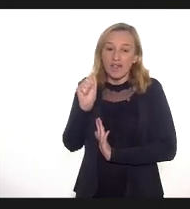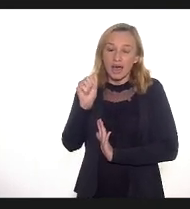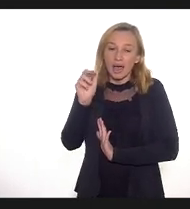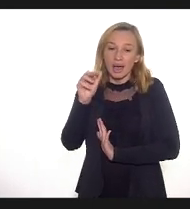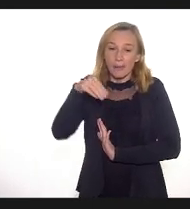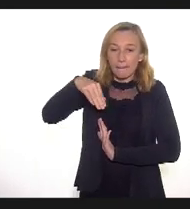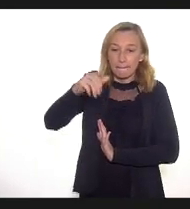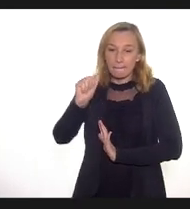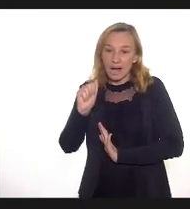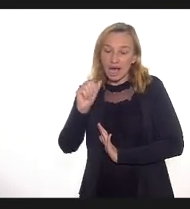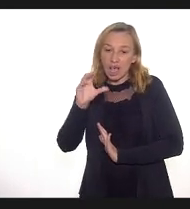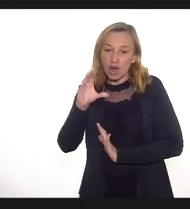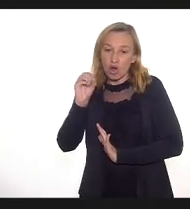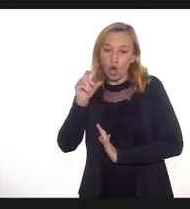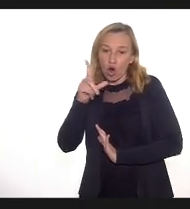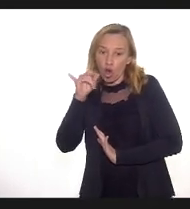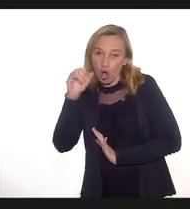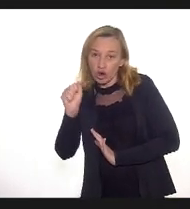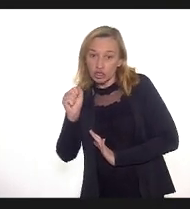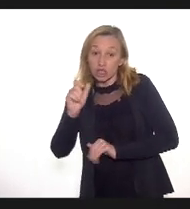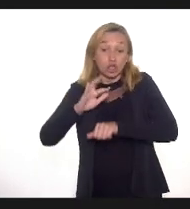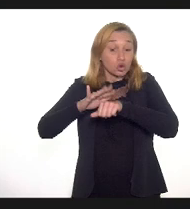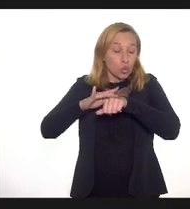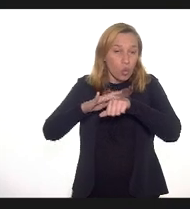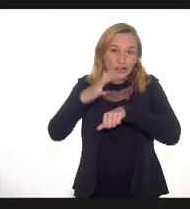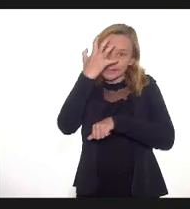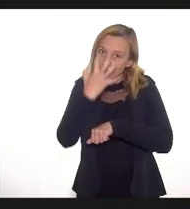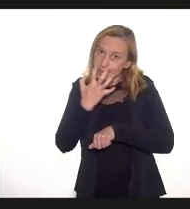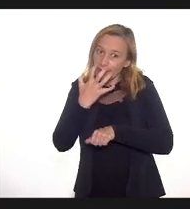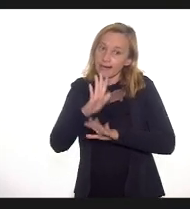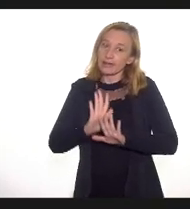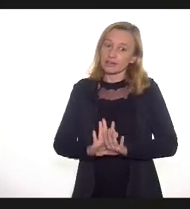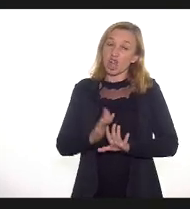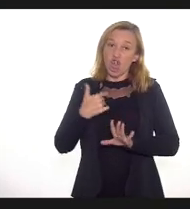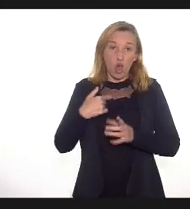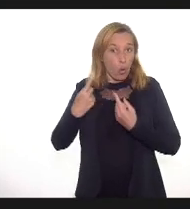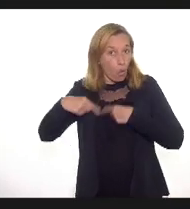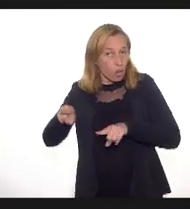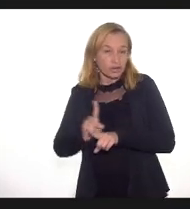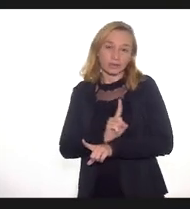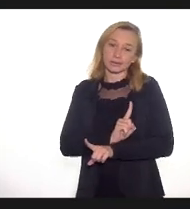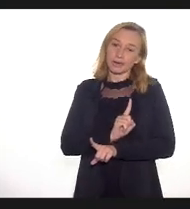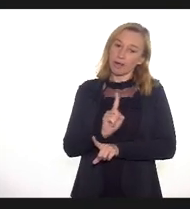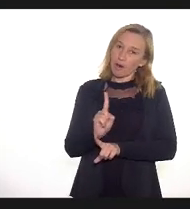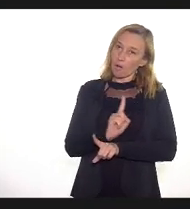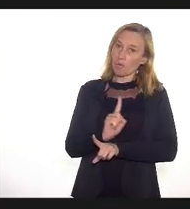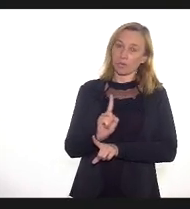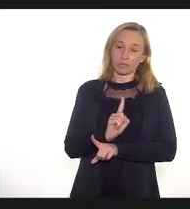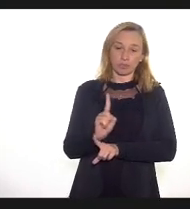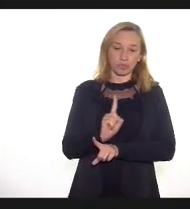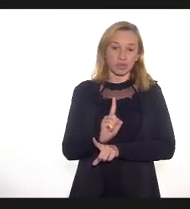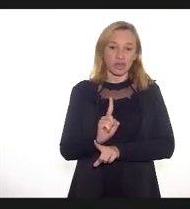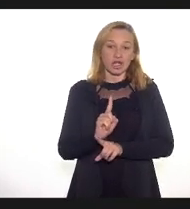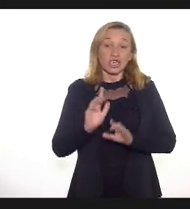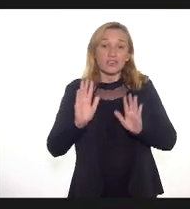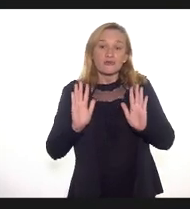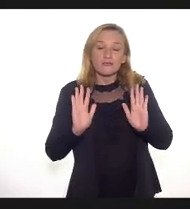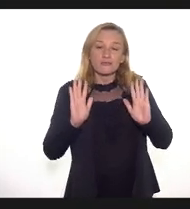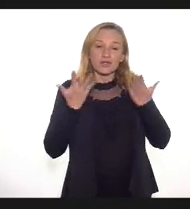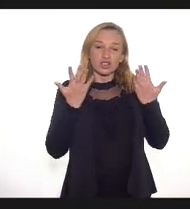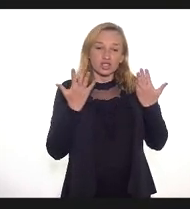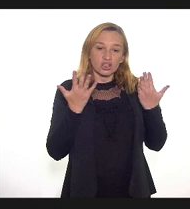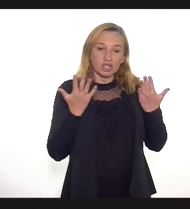em doenças graves, em doenças sérias. Eu não seria contraditório em comemorar